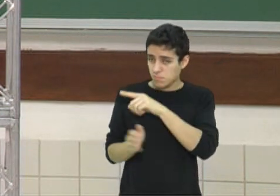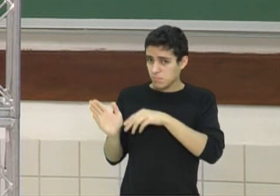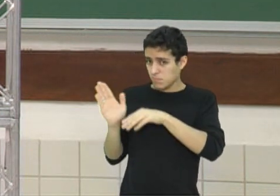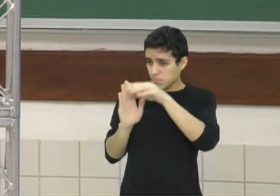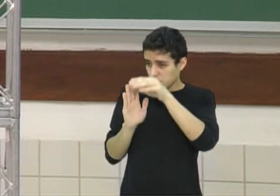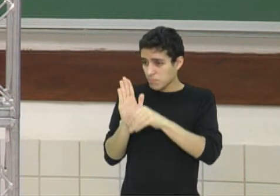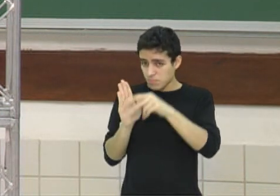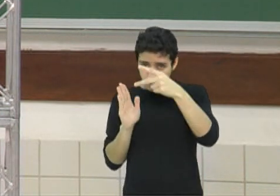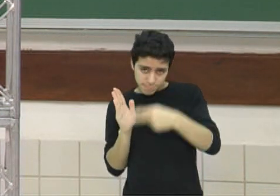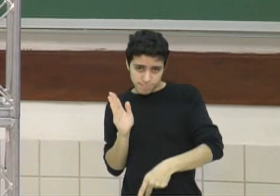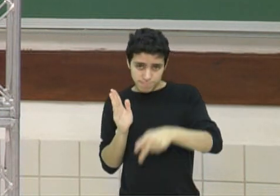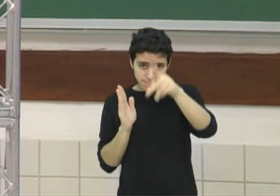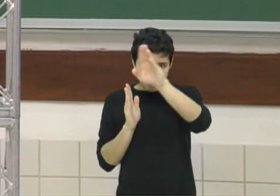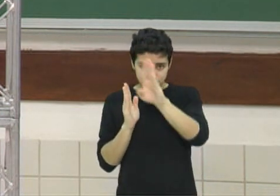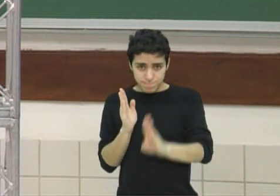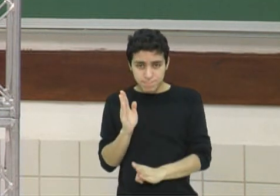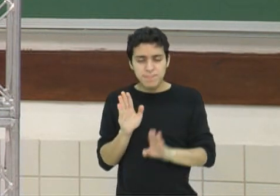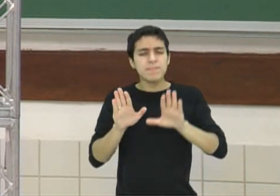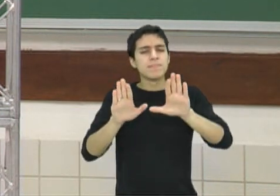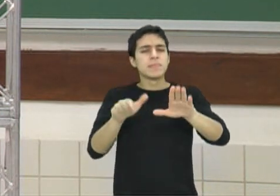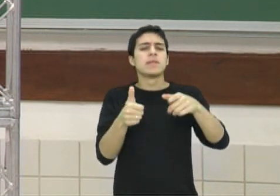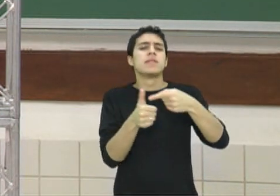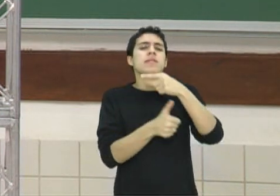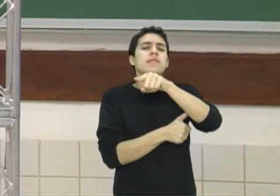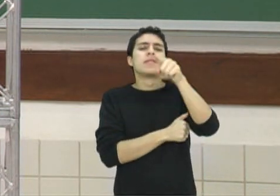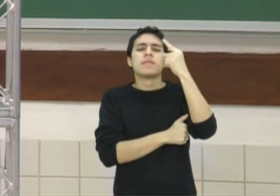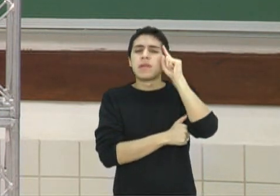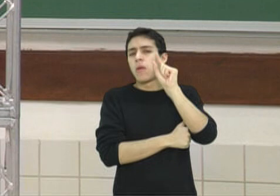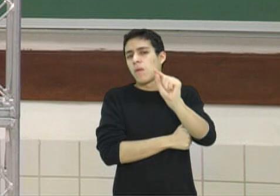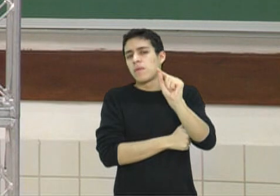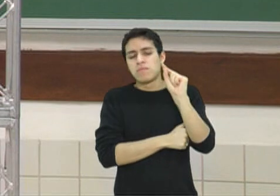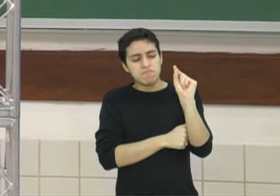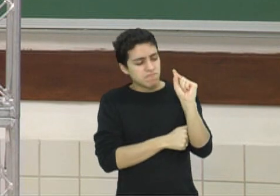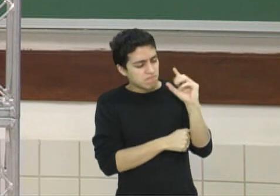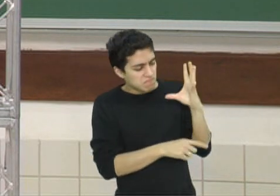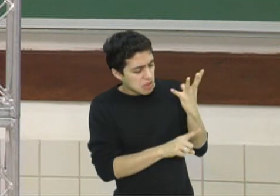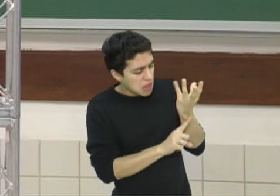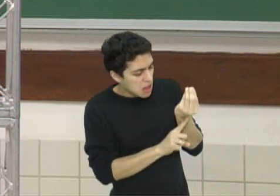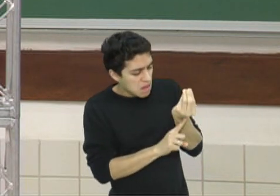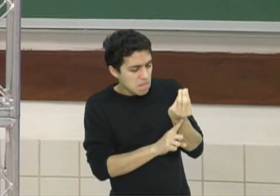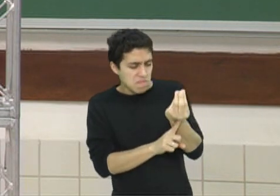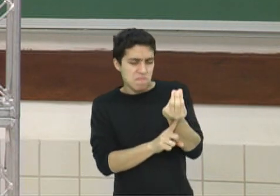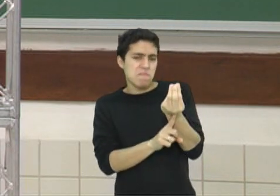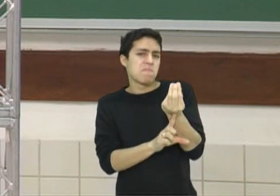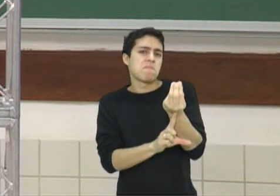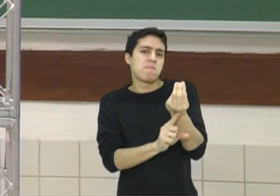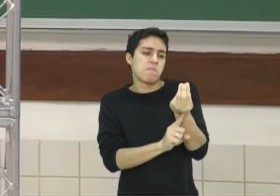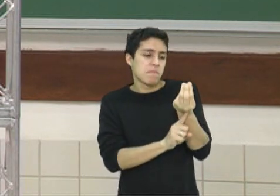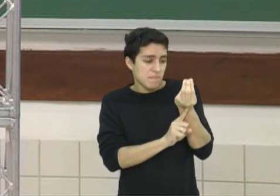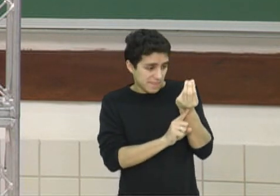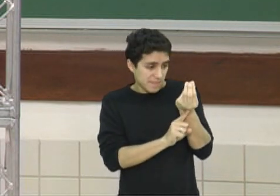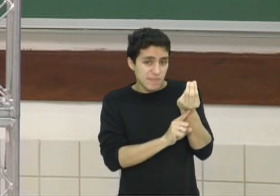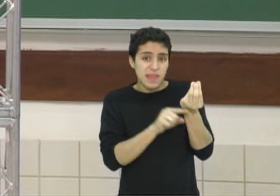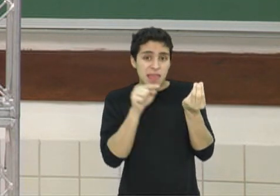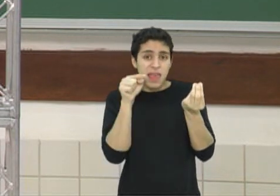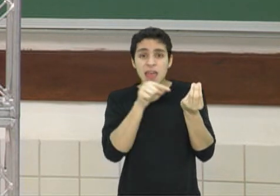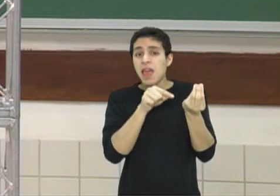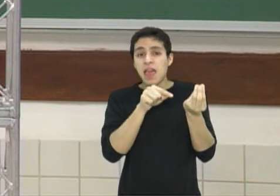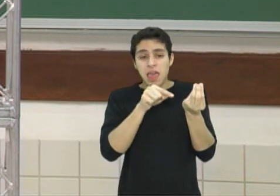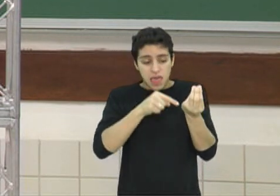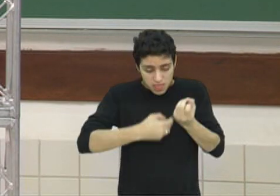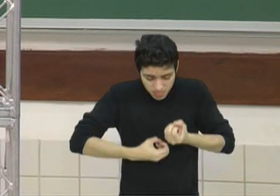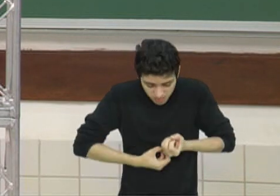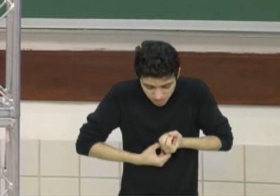questão brasileira, eu quero que vocês pensem o seguinte: o que é arte? Arte é expressão